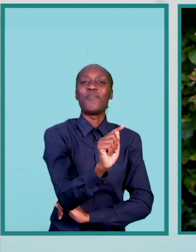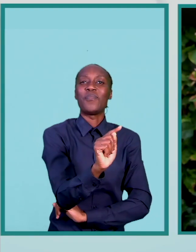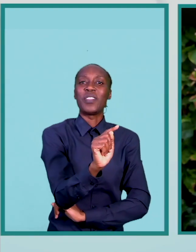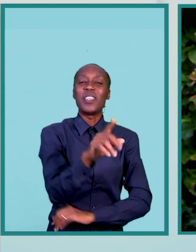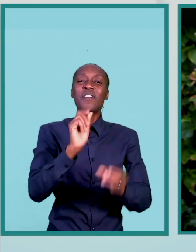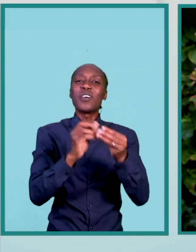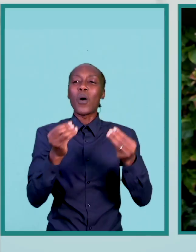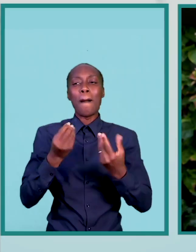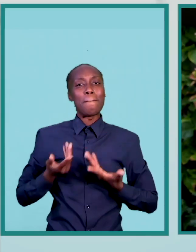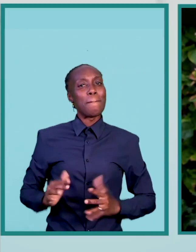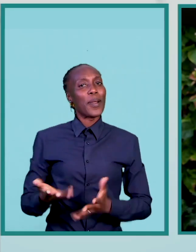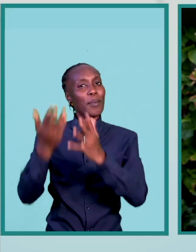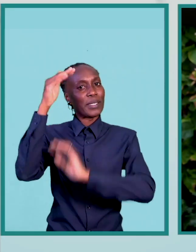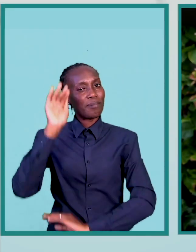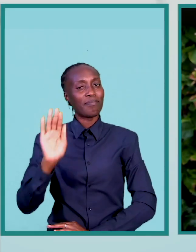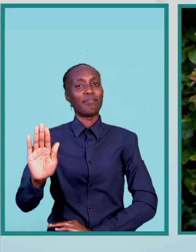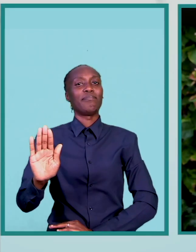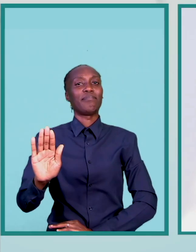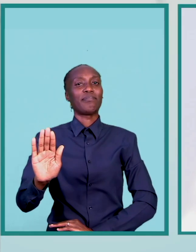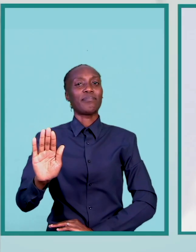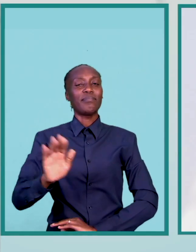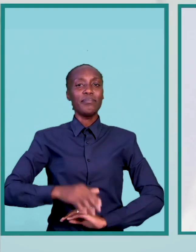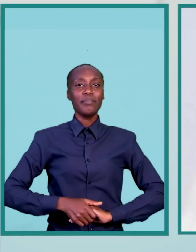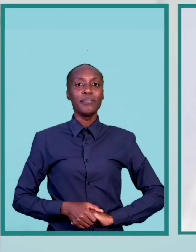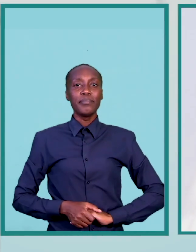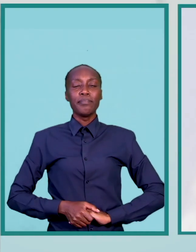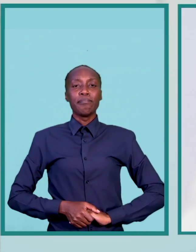consigo? Temos aqui uma agente de mudança. Parabéns, força para ela.